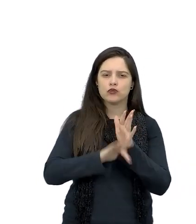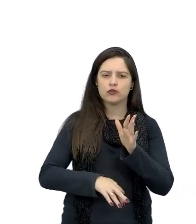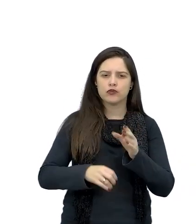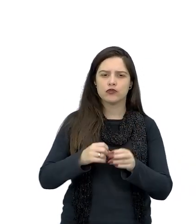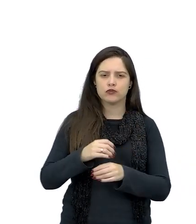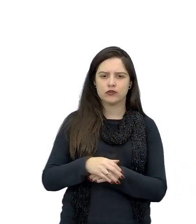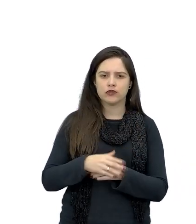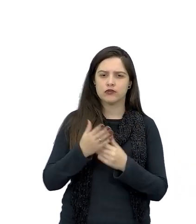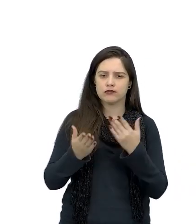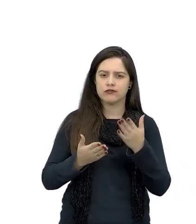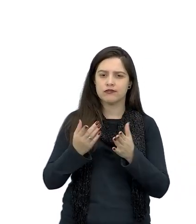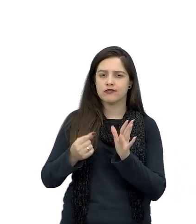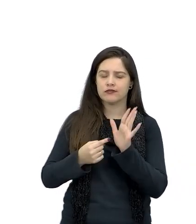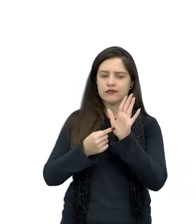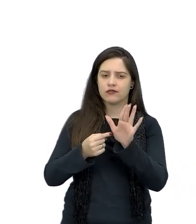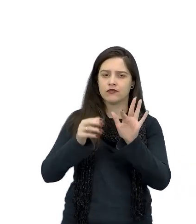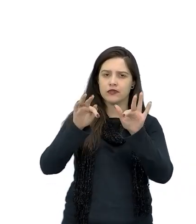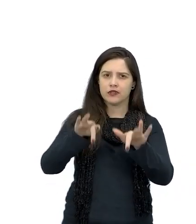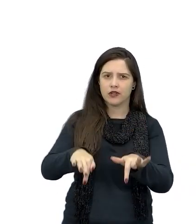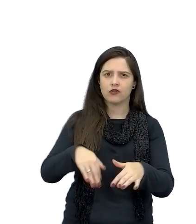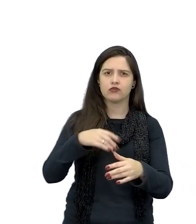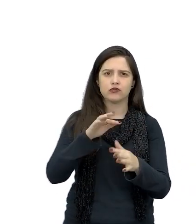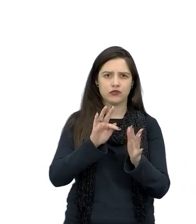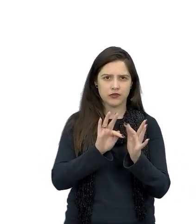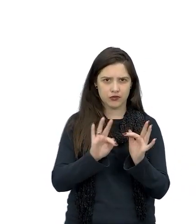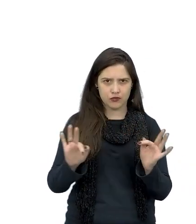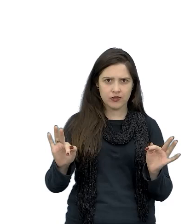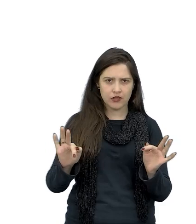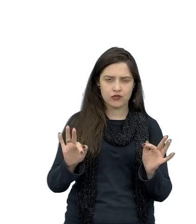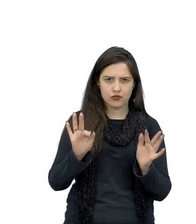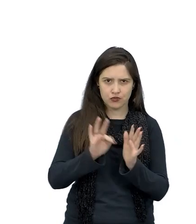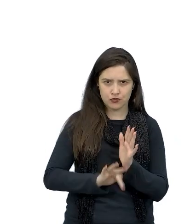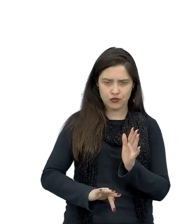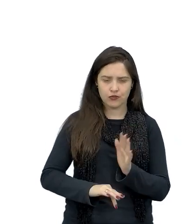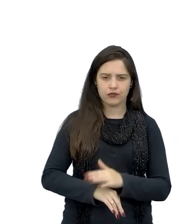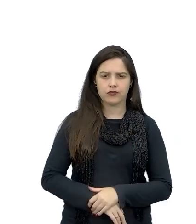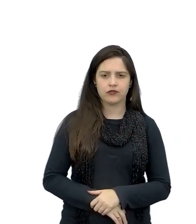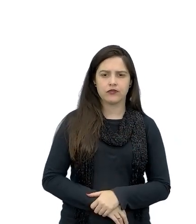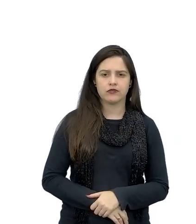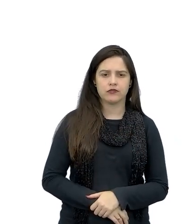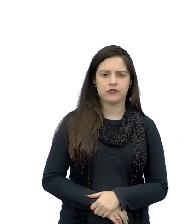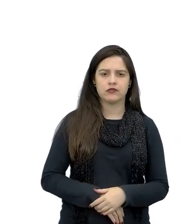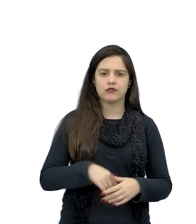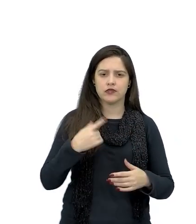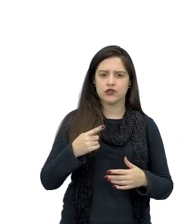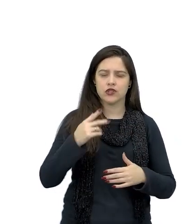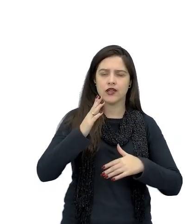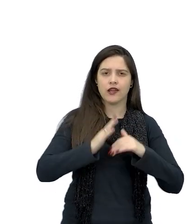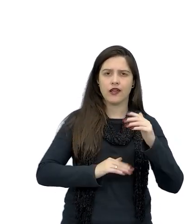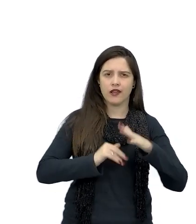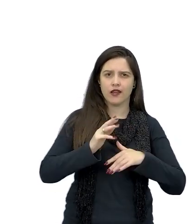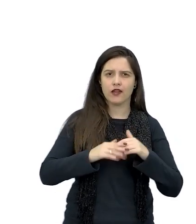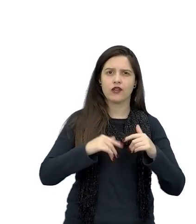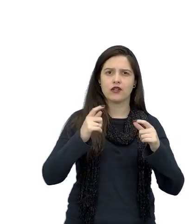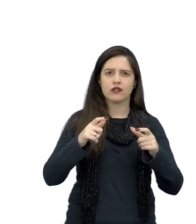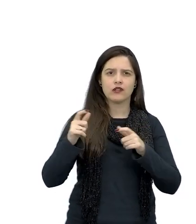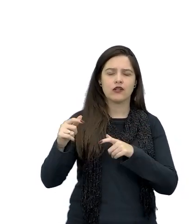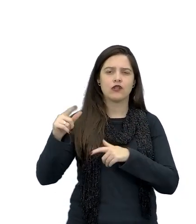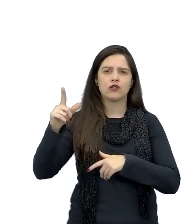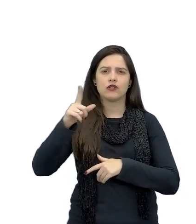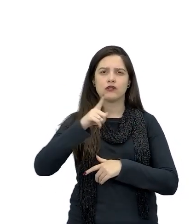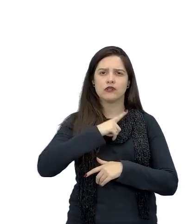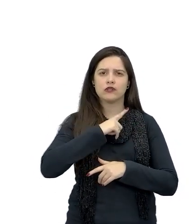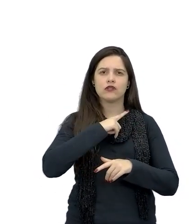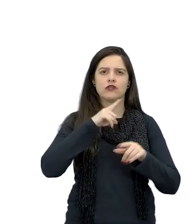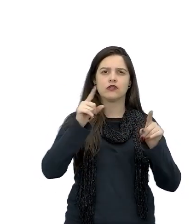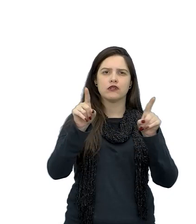produzidos, cuidando da apresentação final do texto. Essa habilidade, a 11B,